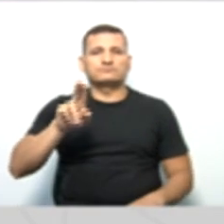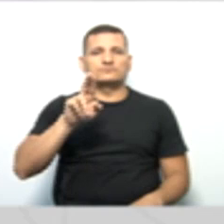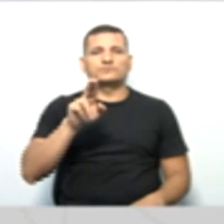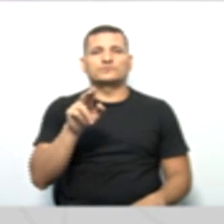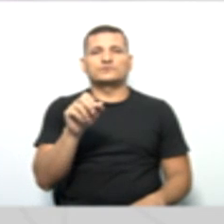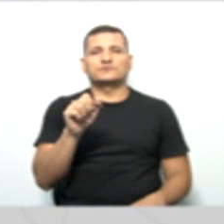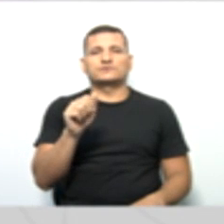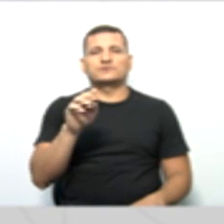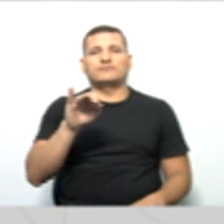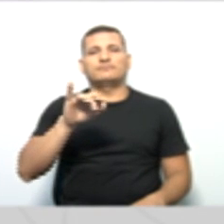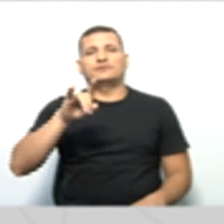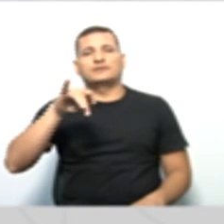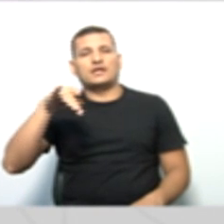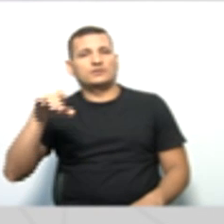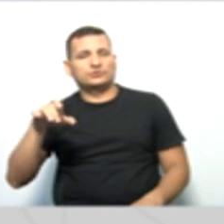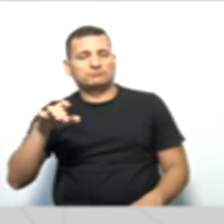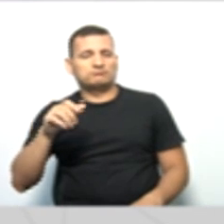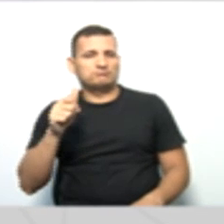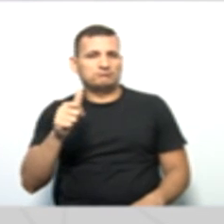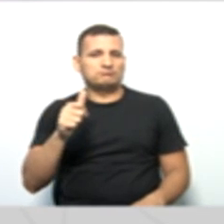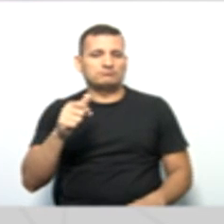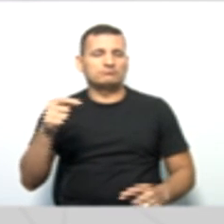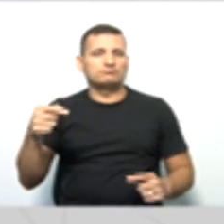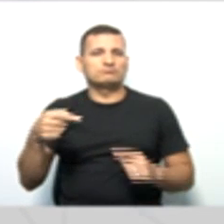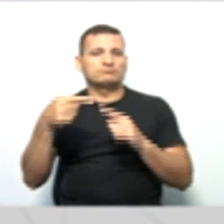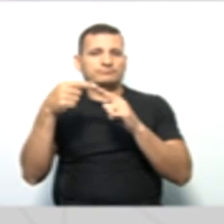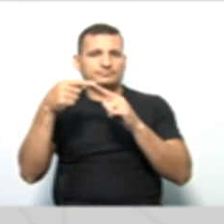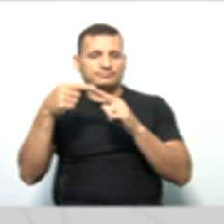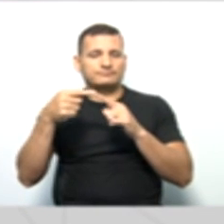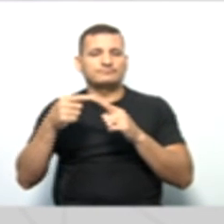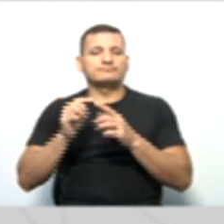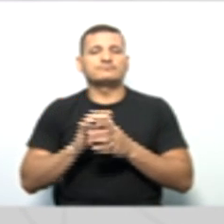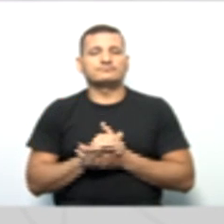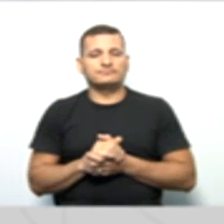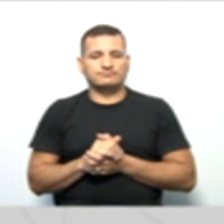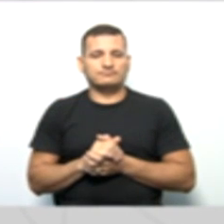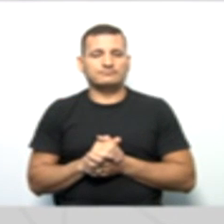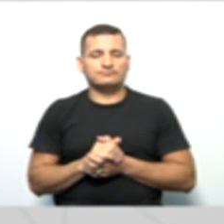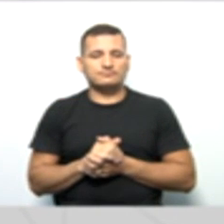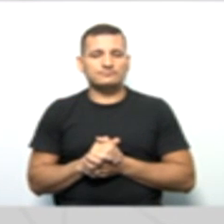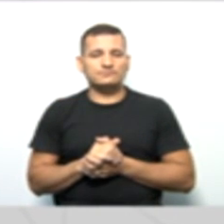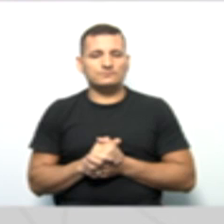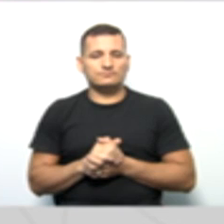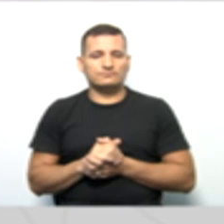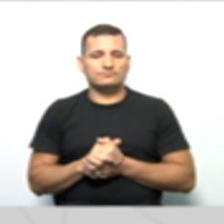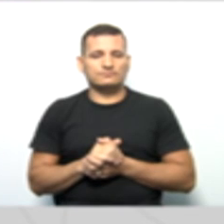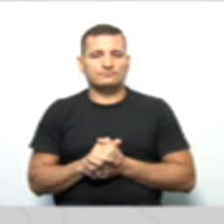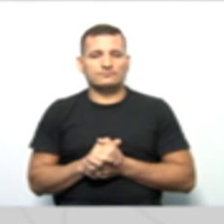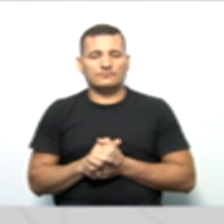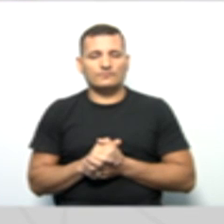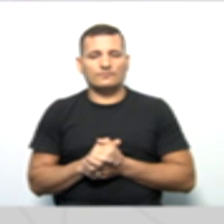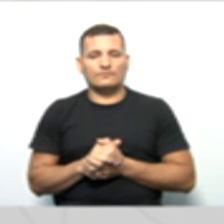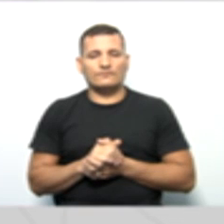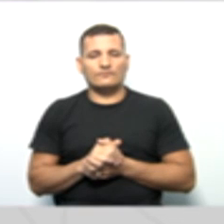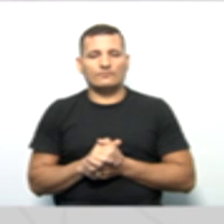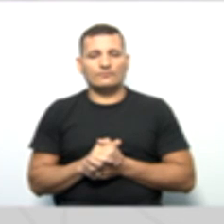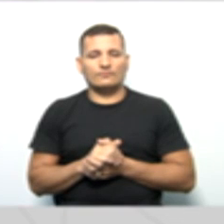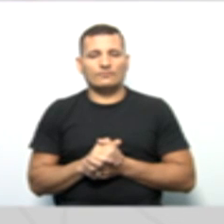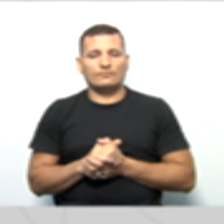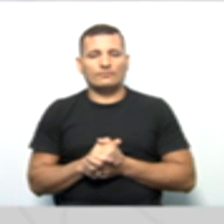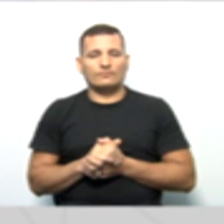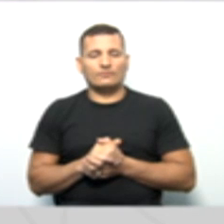já atingiu ali o requisito de usabilidade. Esse eu vou dar um sistema aqui que eu acho um